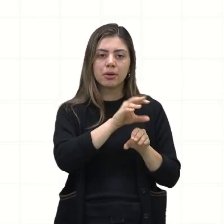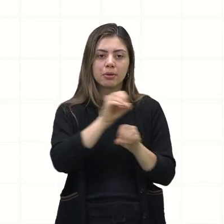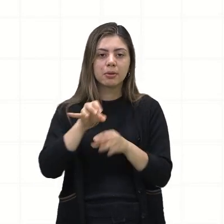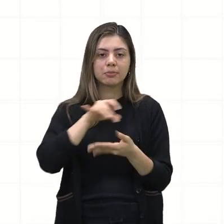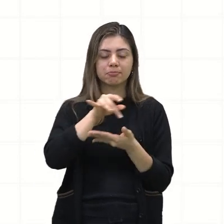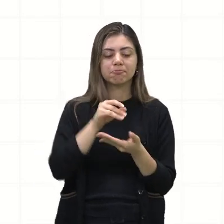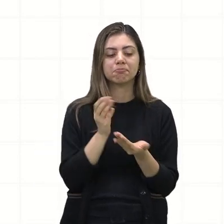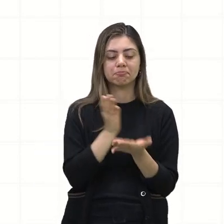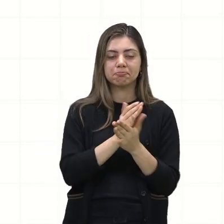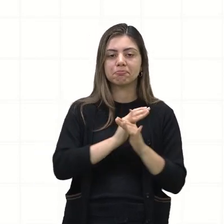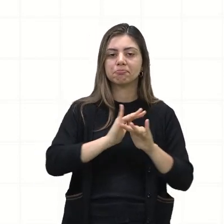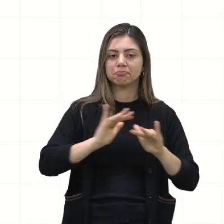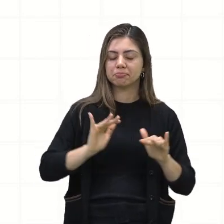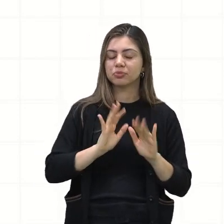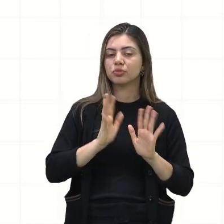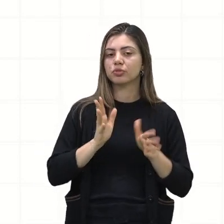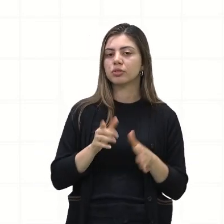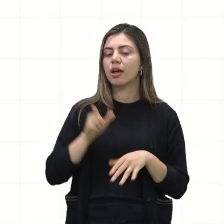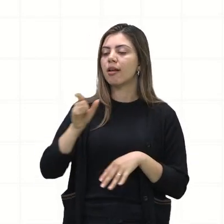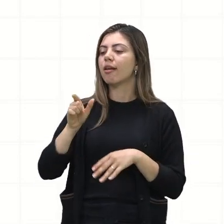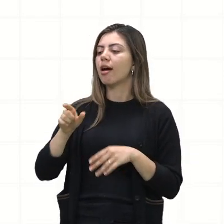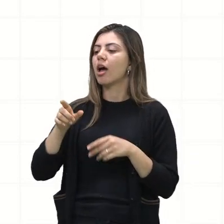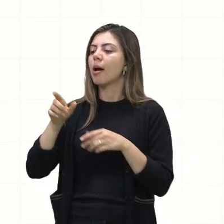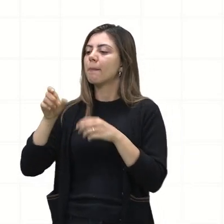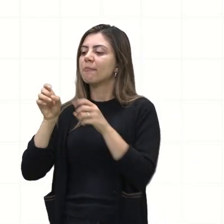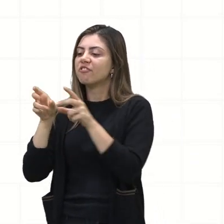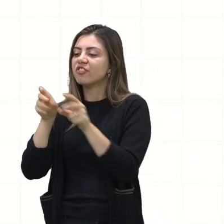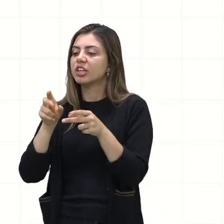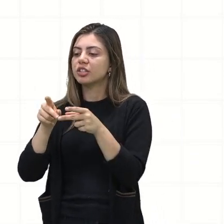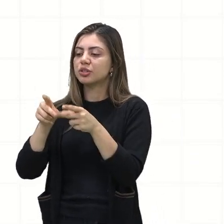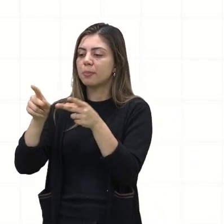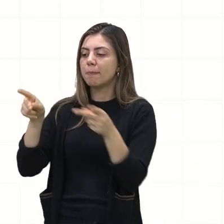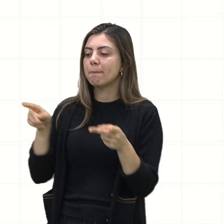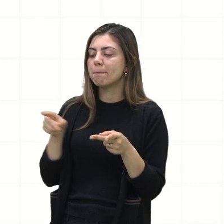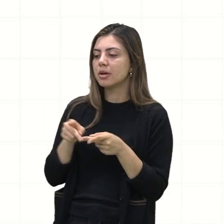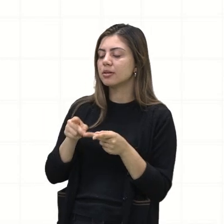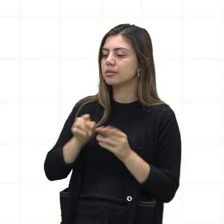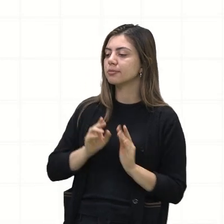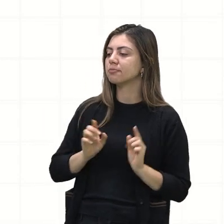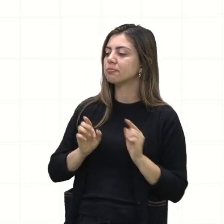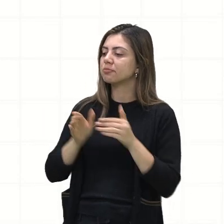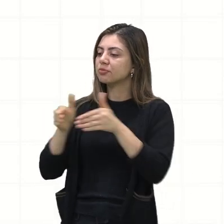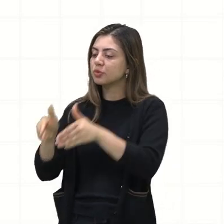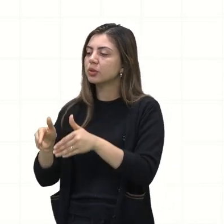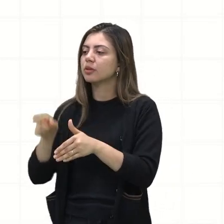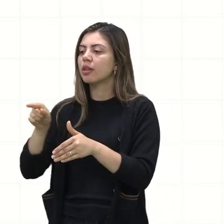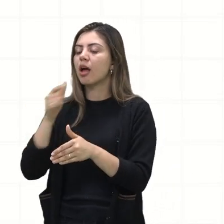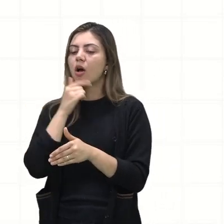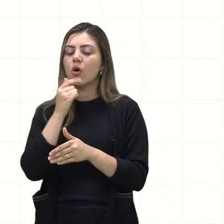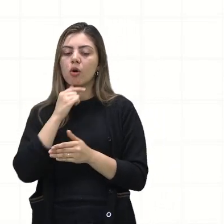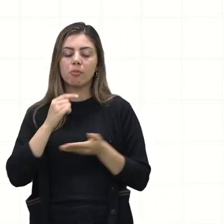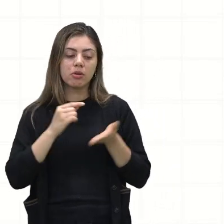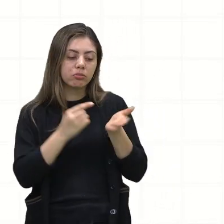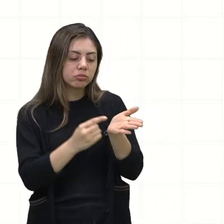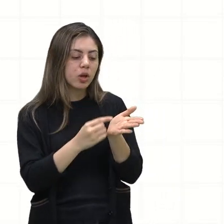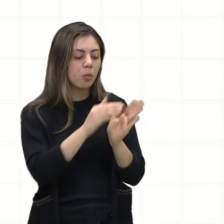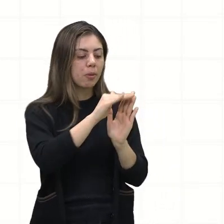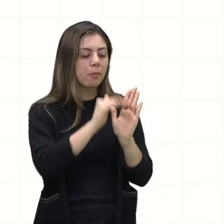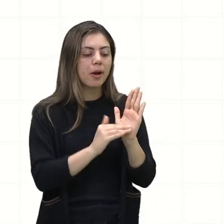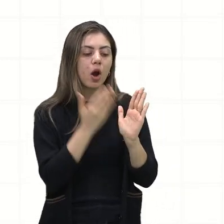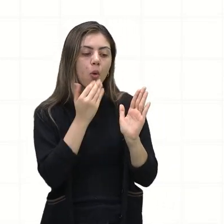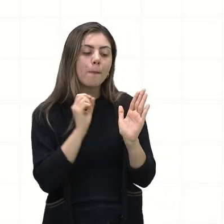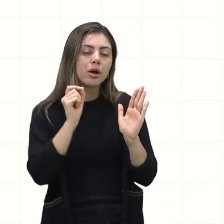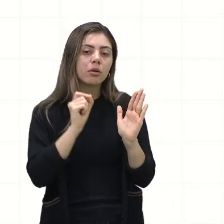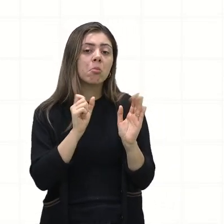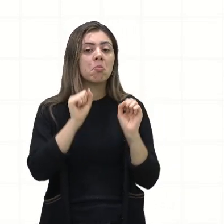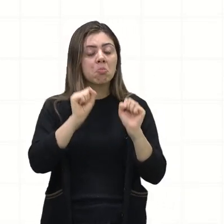CMEAN e passou em uma pizzaria. O garçom informou as opções do cardápio, podendo